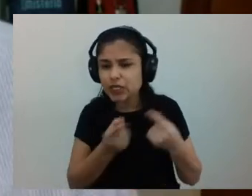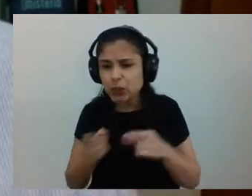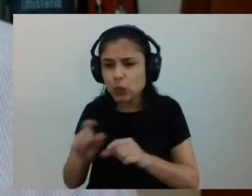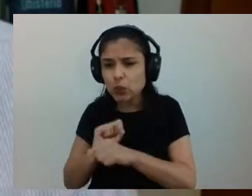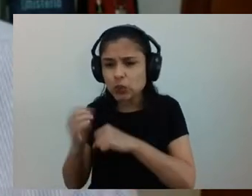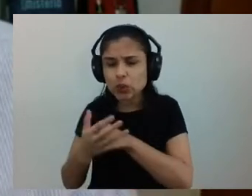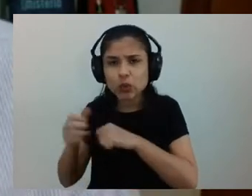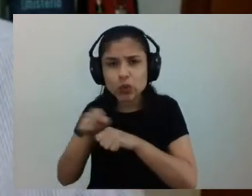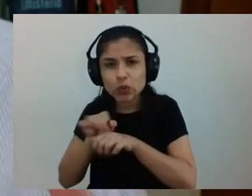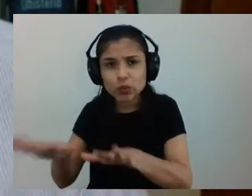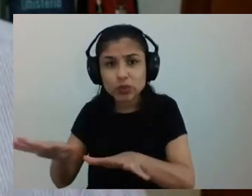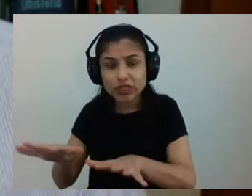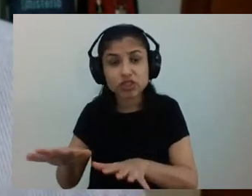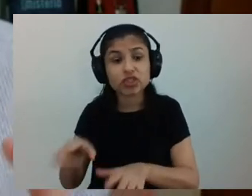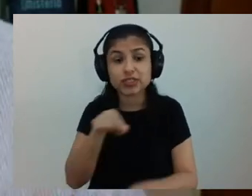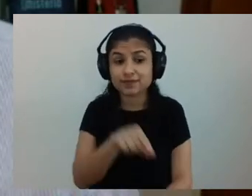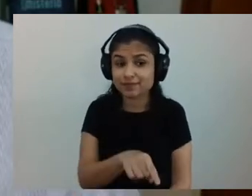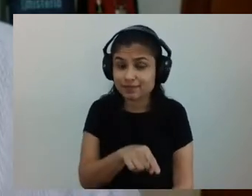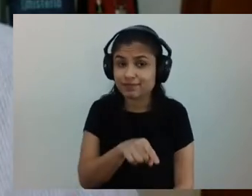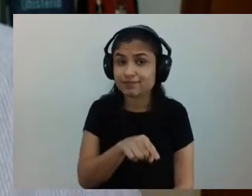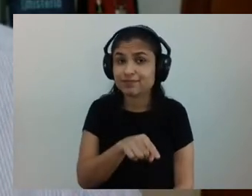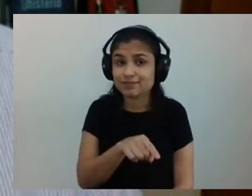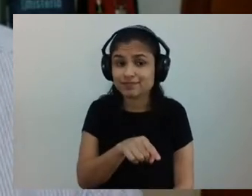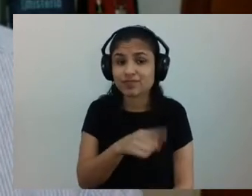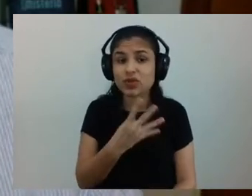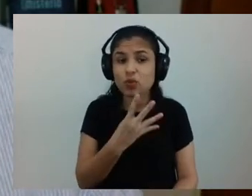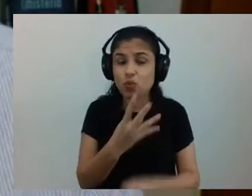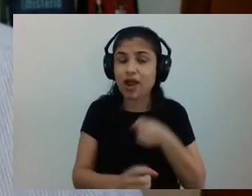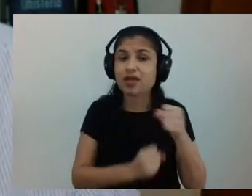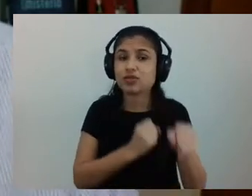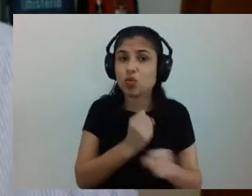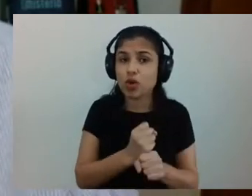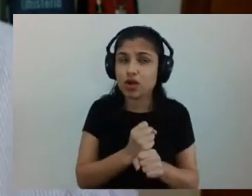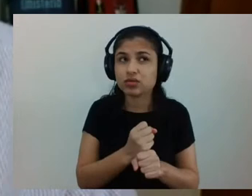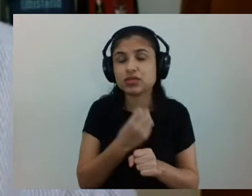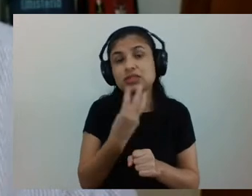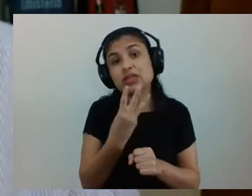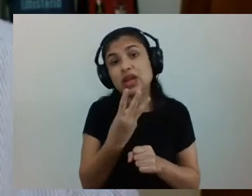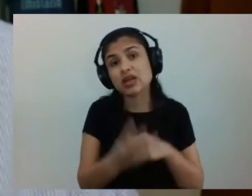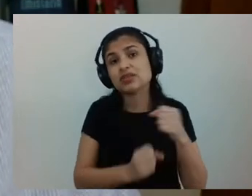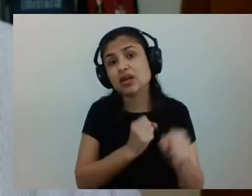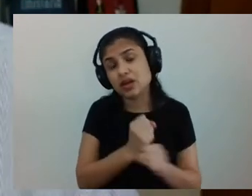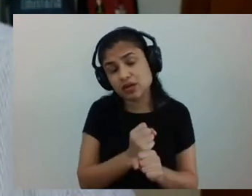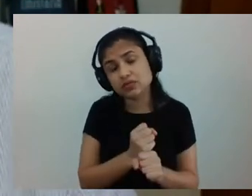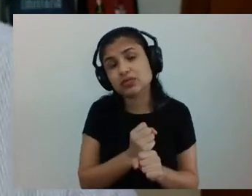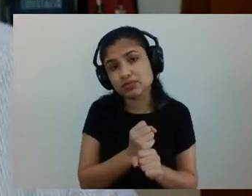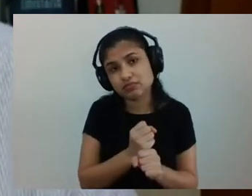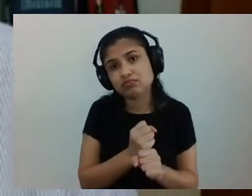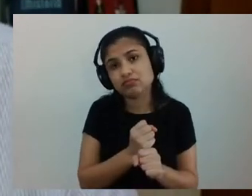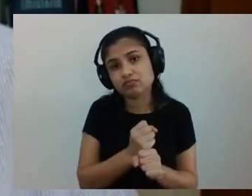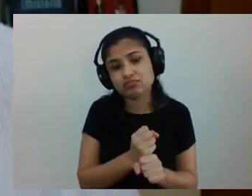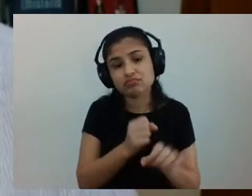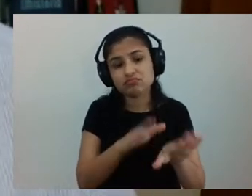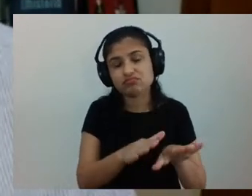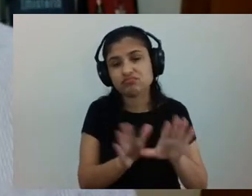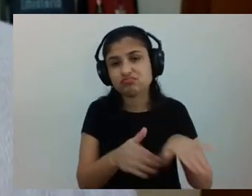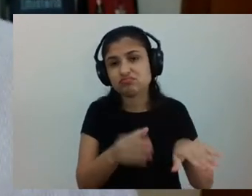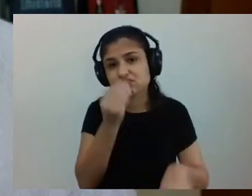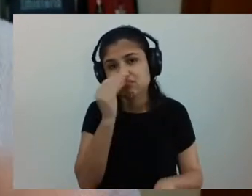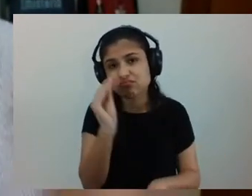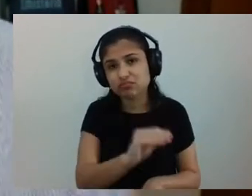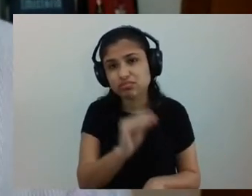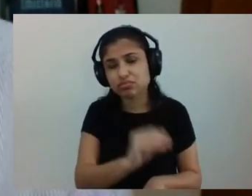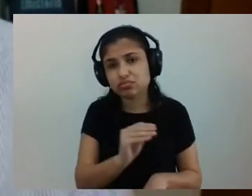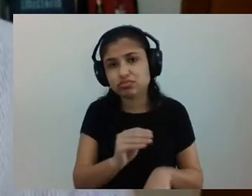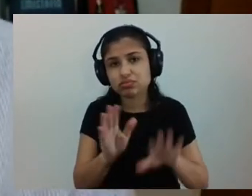questões que estamos fazendo, que ficou por 3 anos, ou melhor dizendo, encostado num canto, pois, afinal,